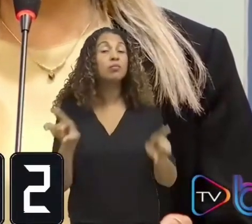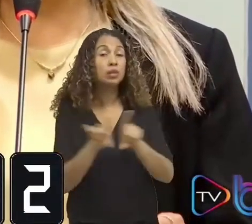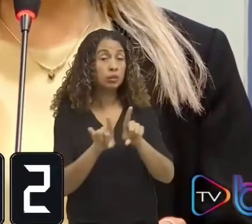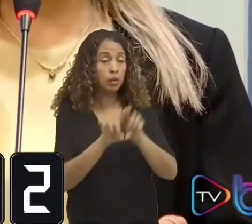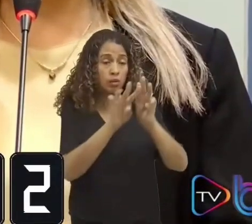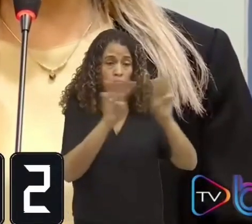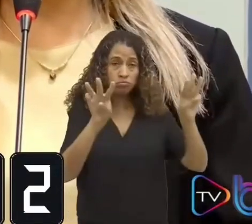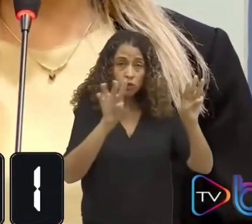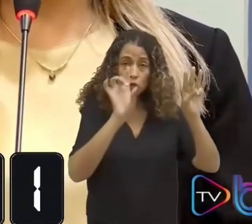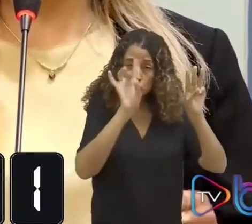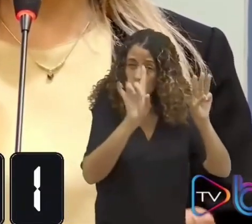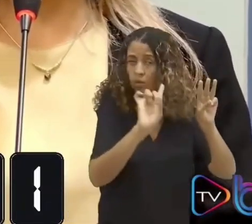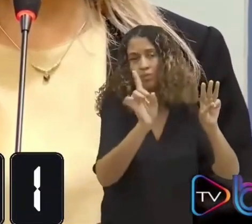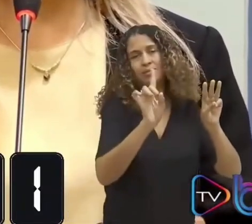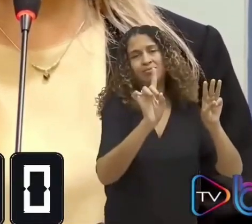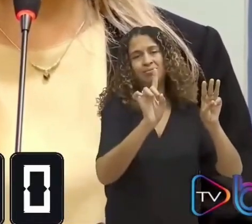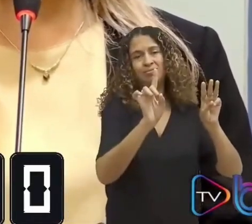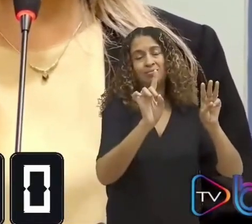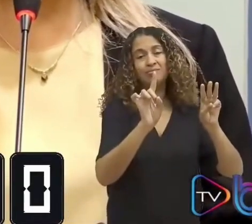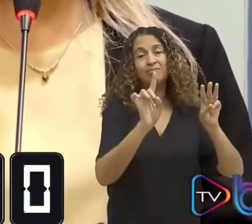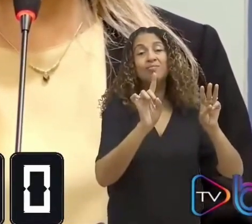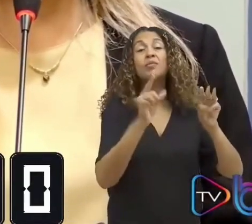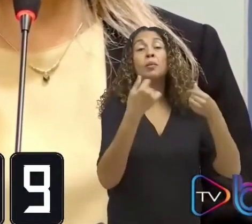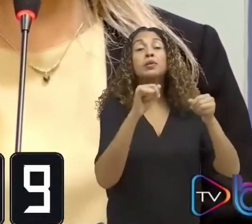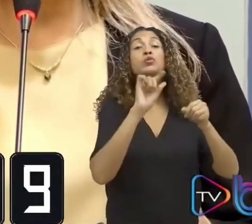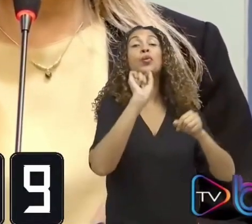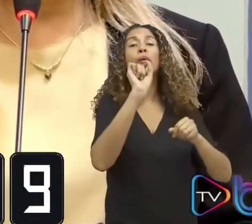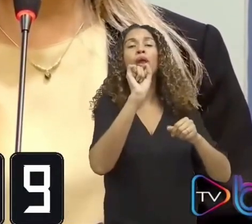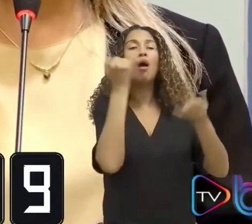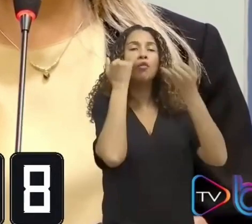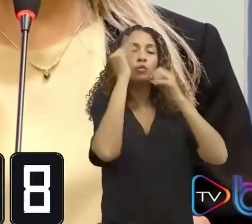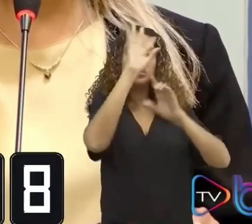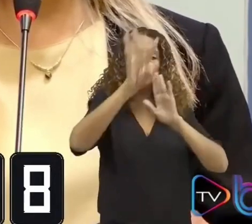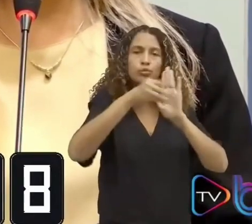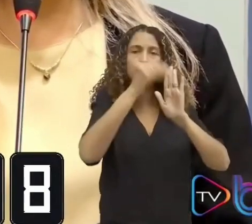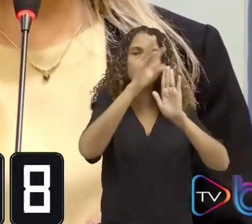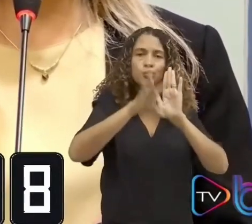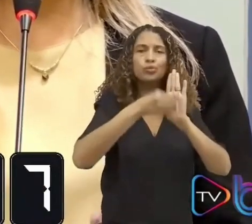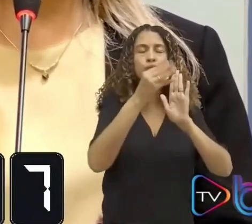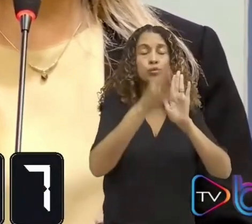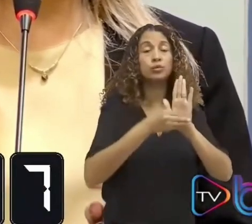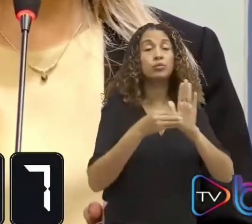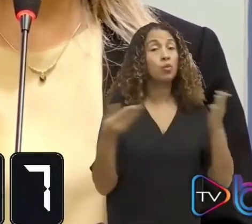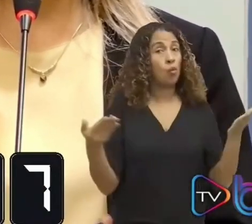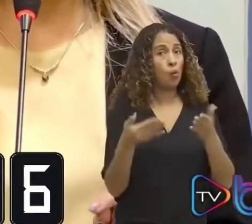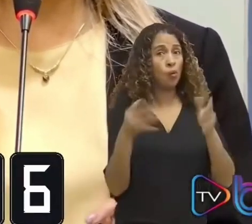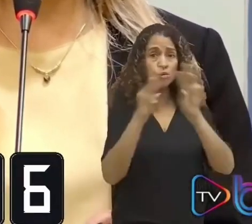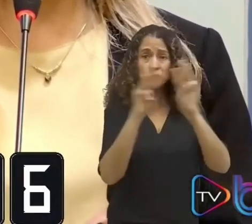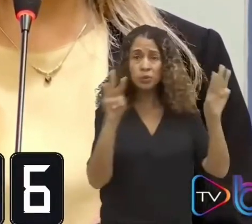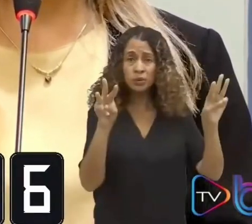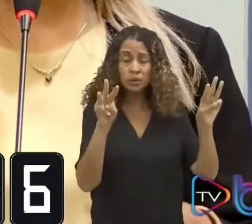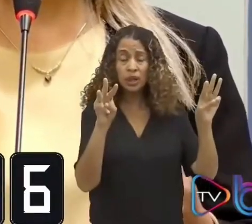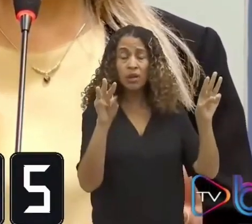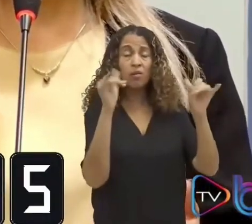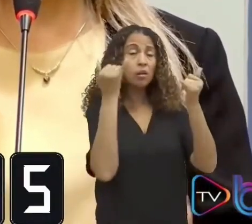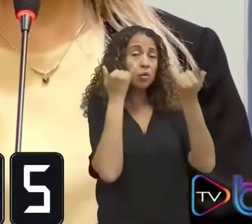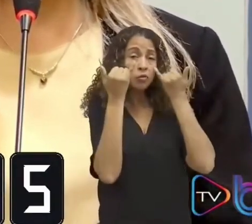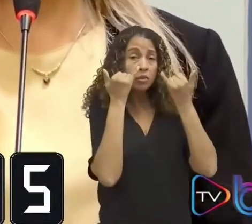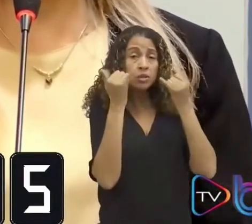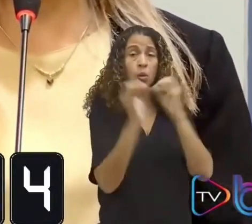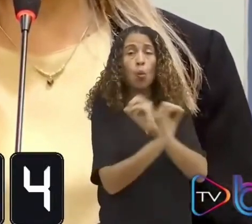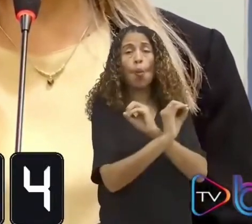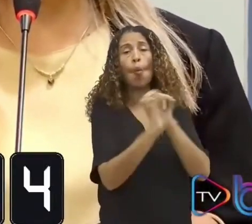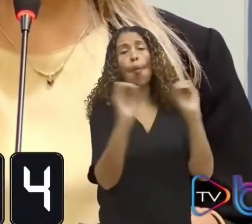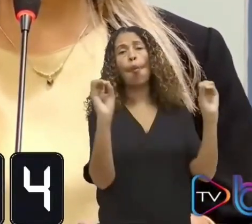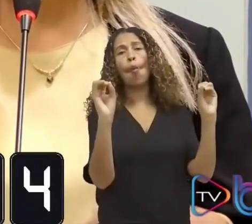portal da transparência, mas não basta tê-lo, é preciso alimentá-lo. Hoje, no portal da transparência do município, as notícias, as informações